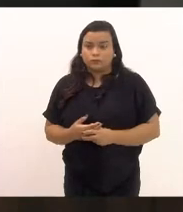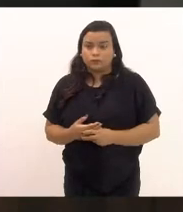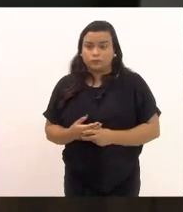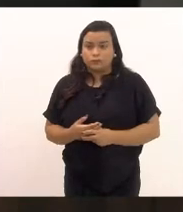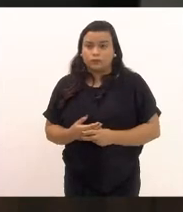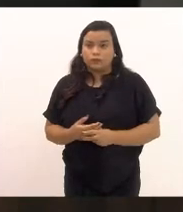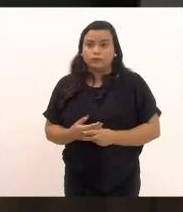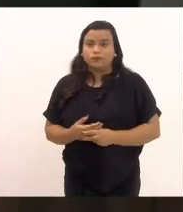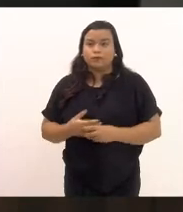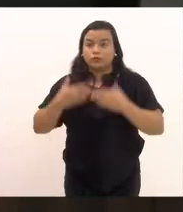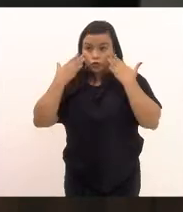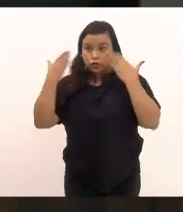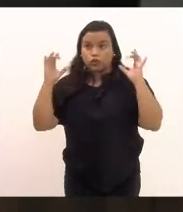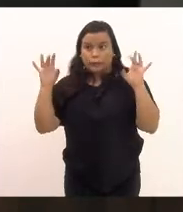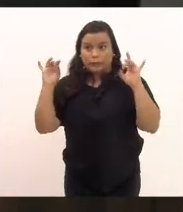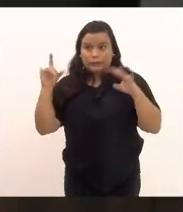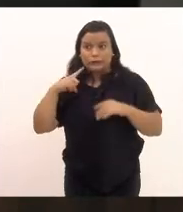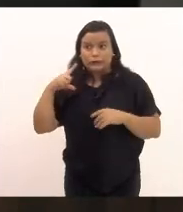com destaque.